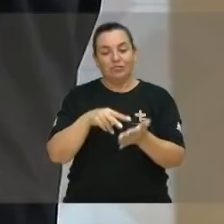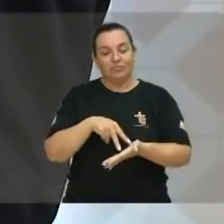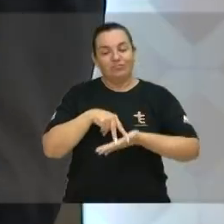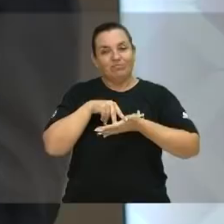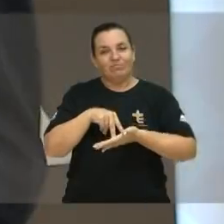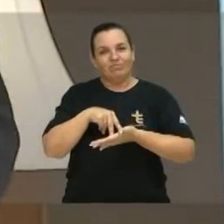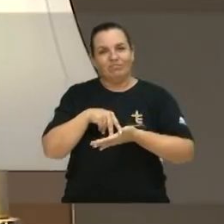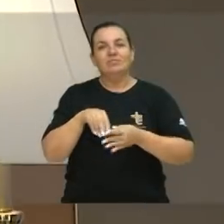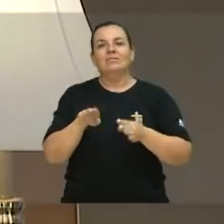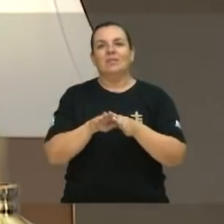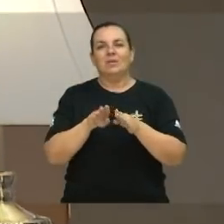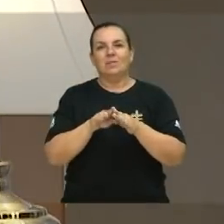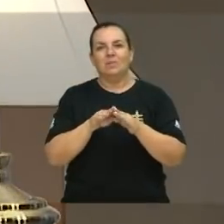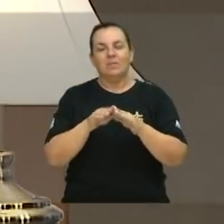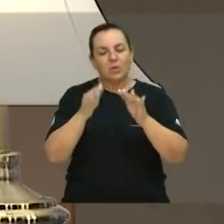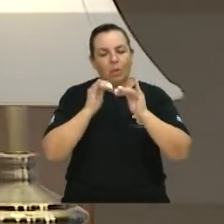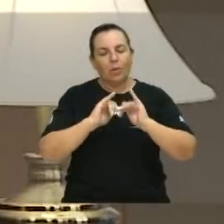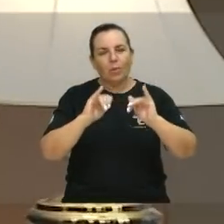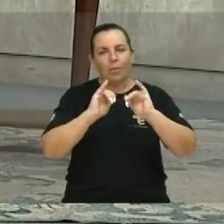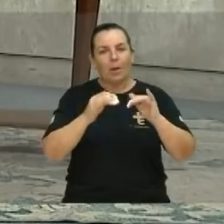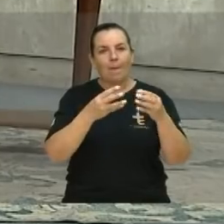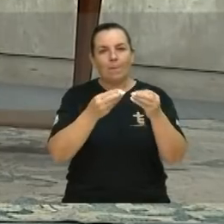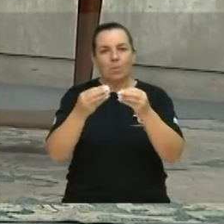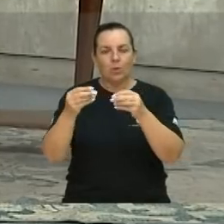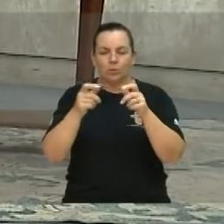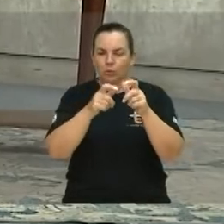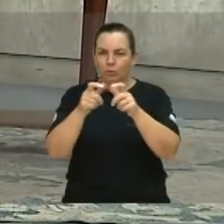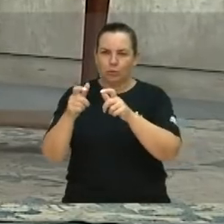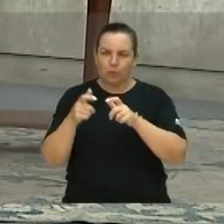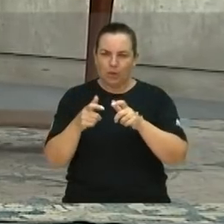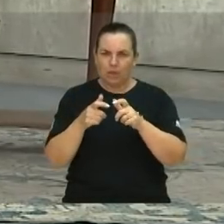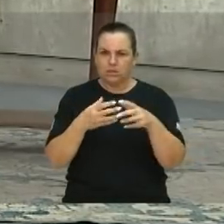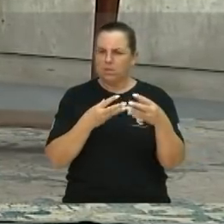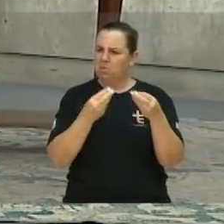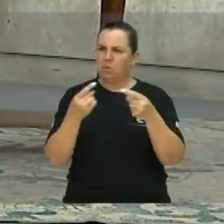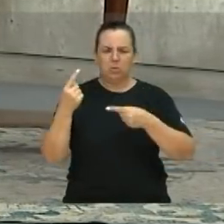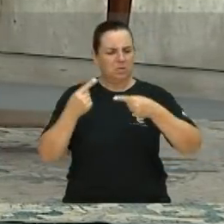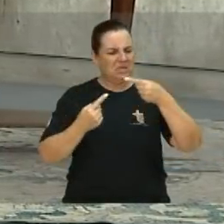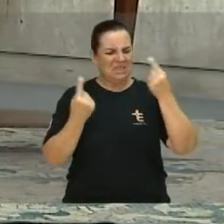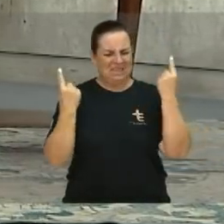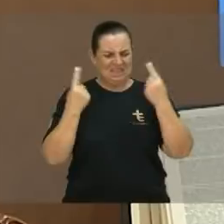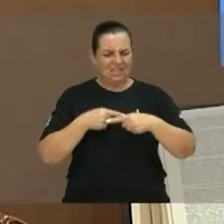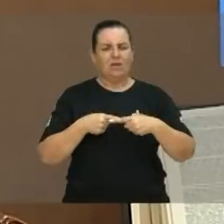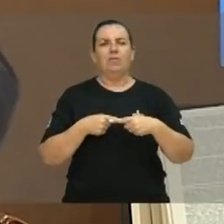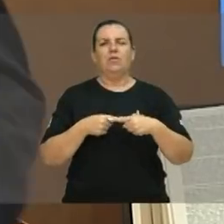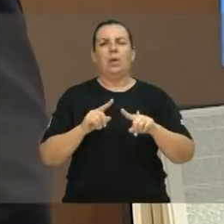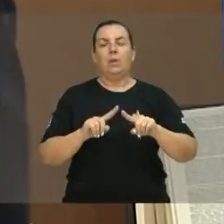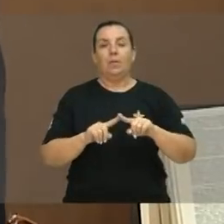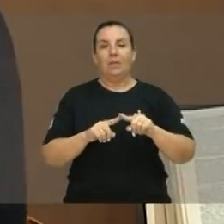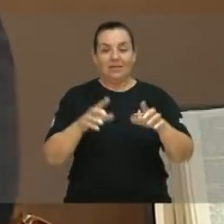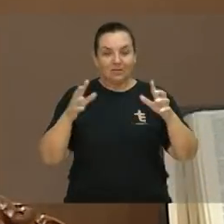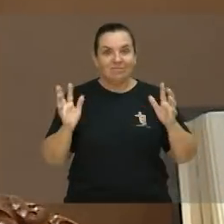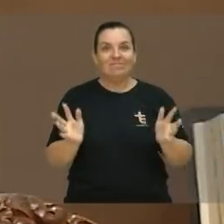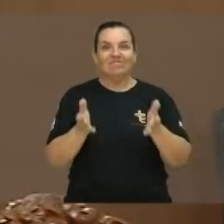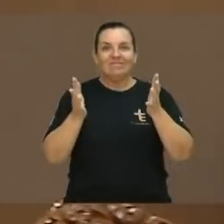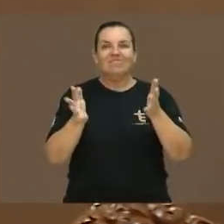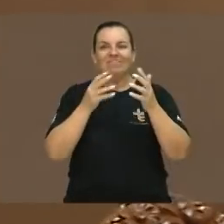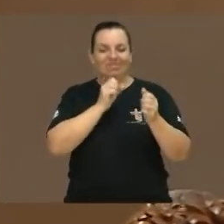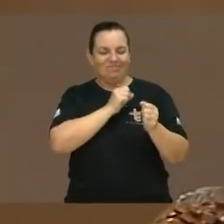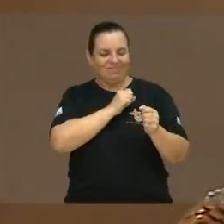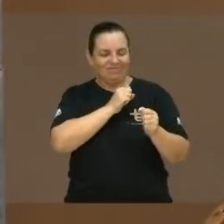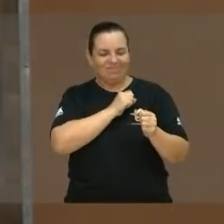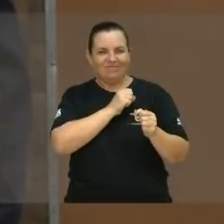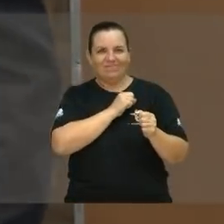muitos ambientes tudo é muito desafiador mas o entusiasmo ea